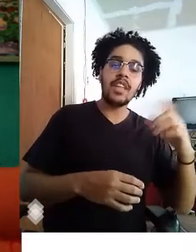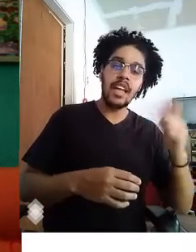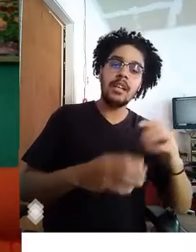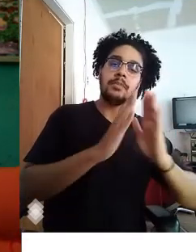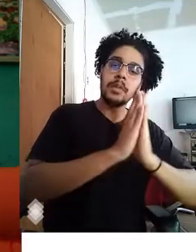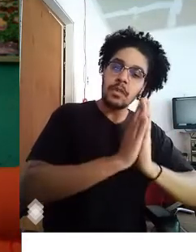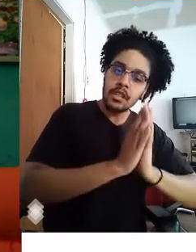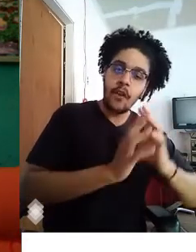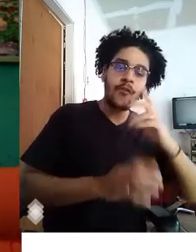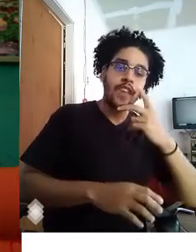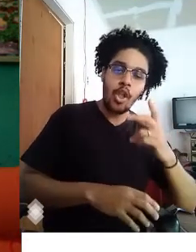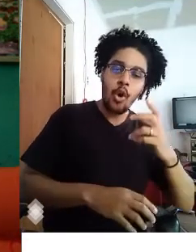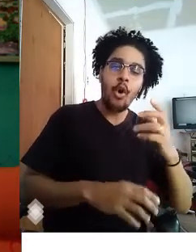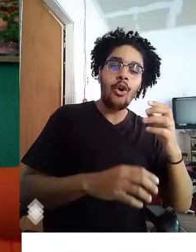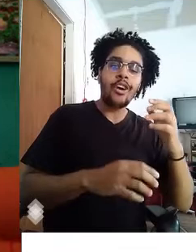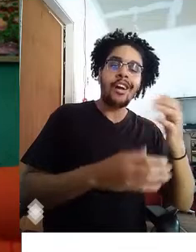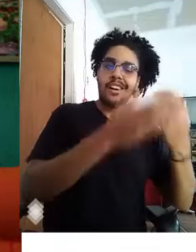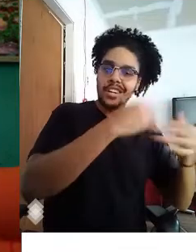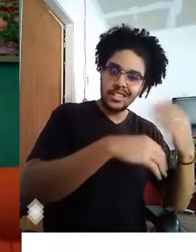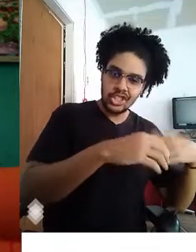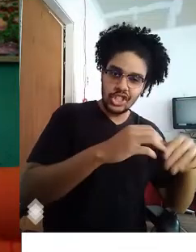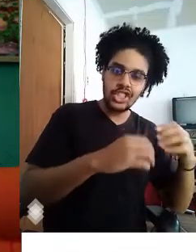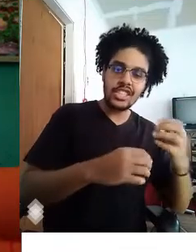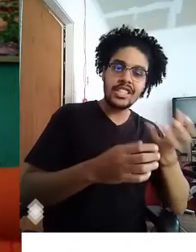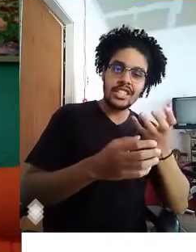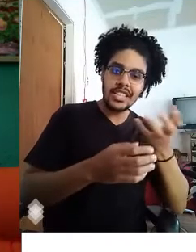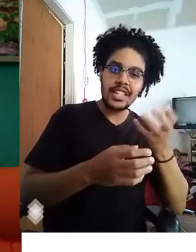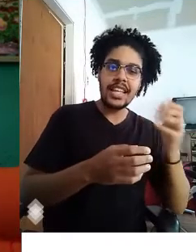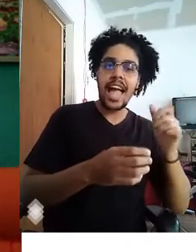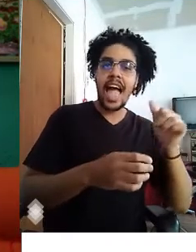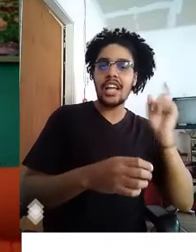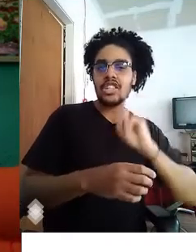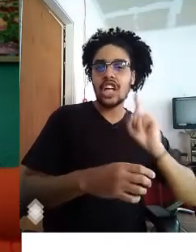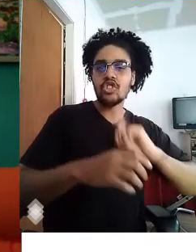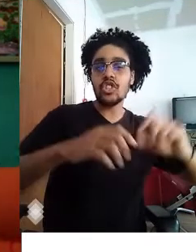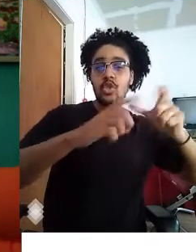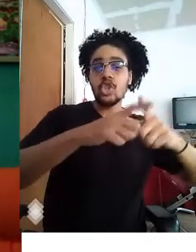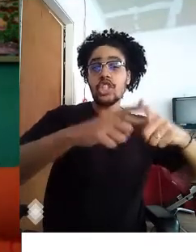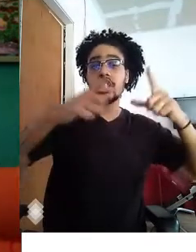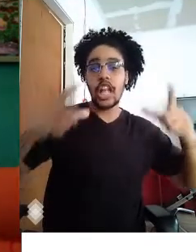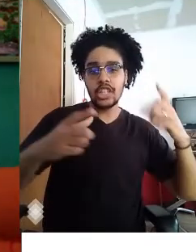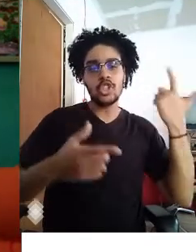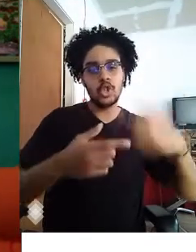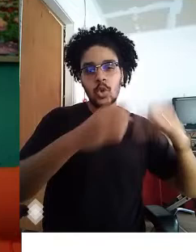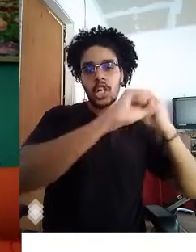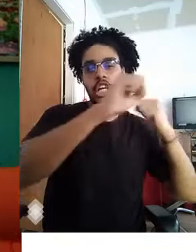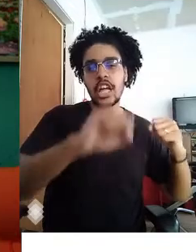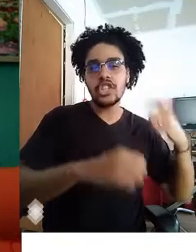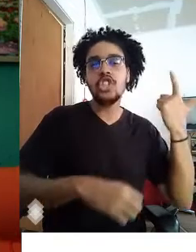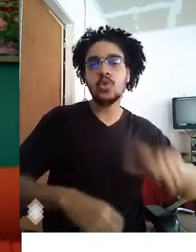a América grande de novo. E essa promessa de campanha residia no fato de voltar para o